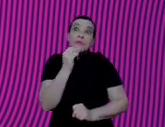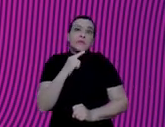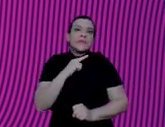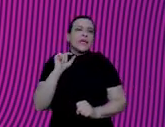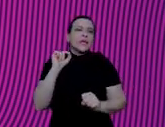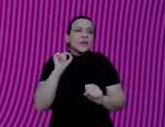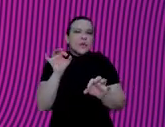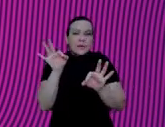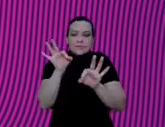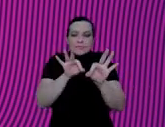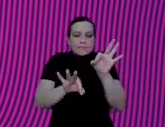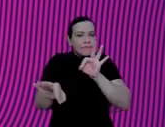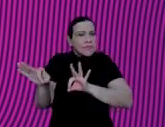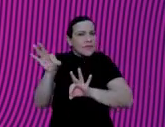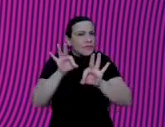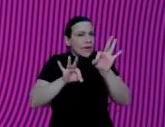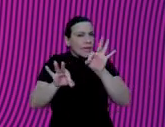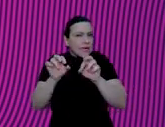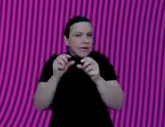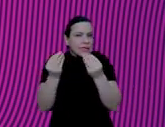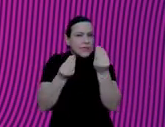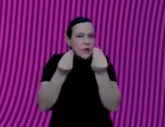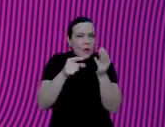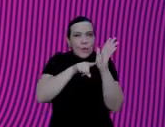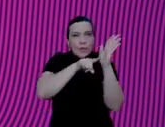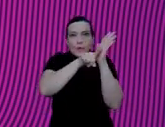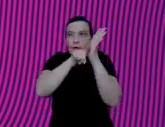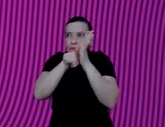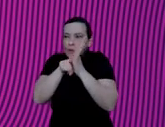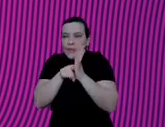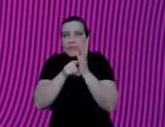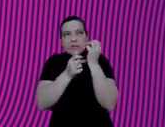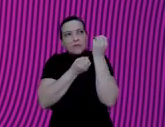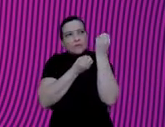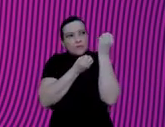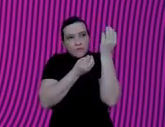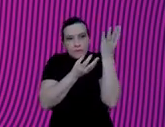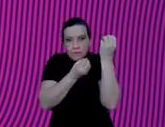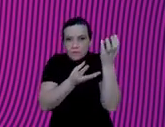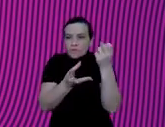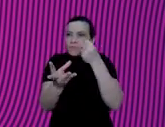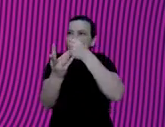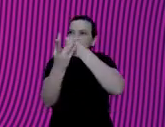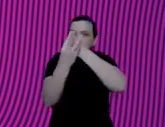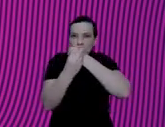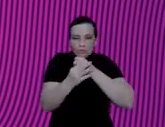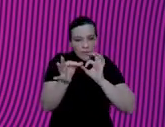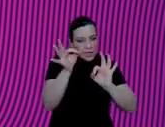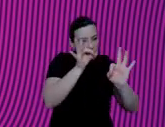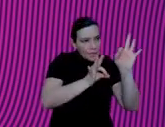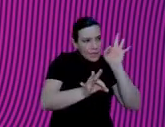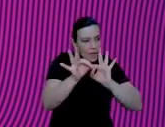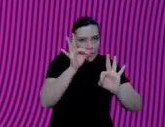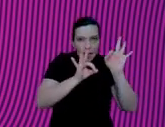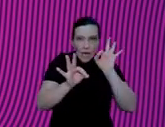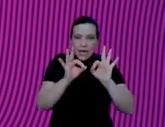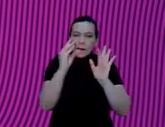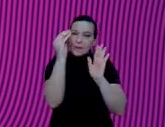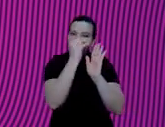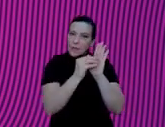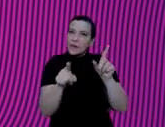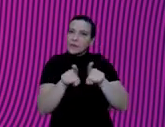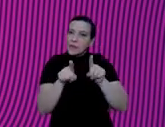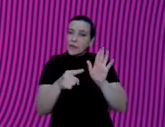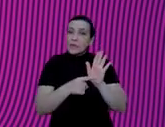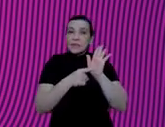de captar os dados, a gente saber exatamente o que a gente busca, a gente oferecer a teleneurologia como um suporte para